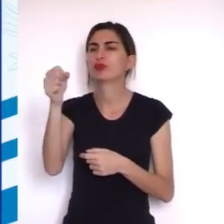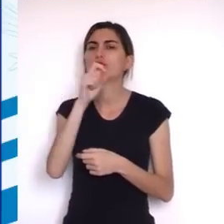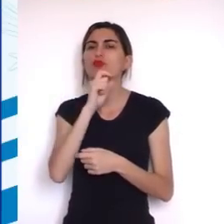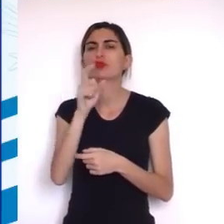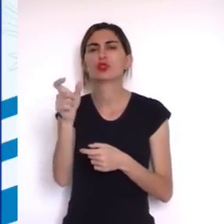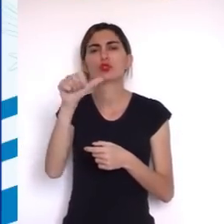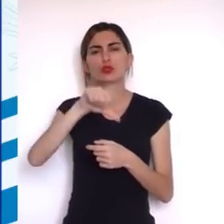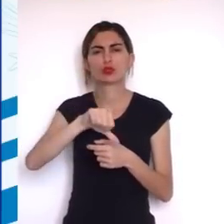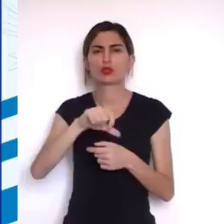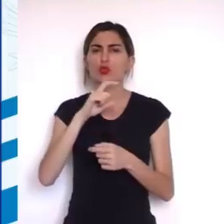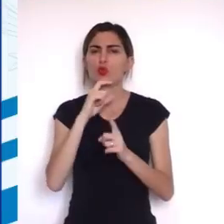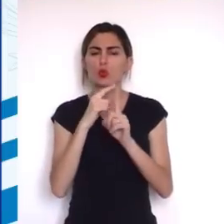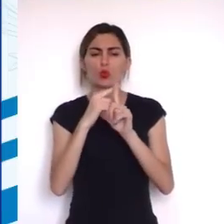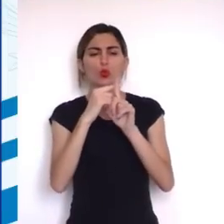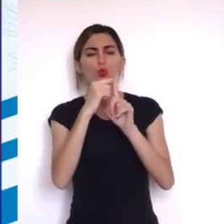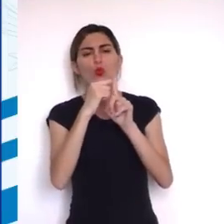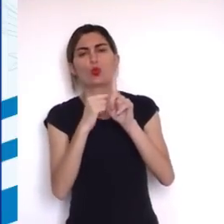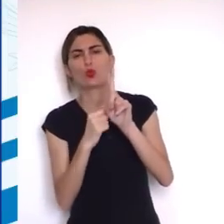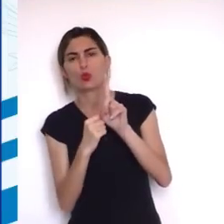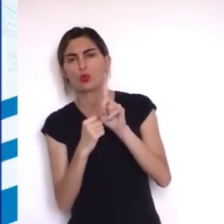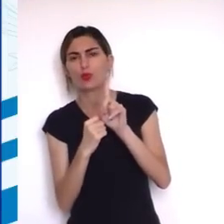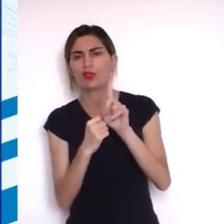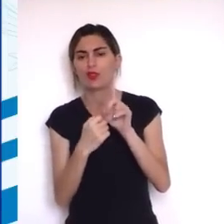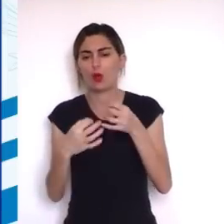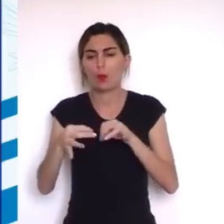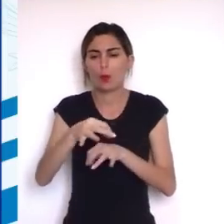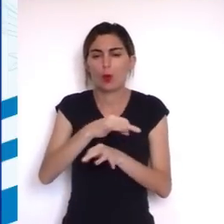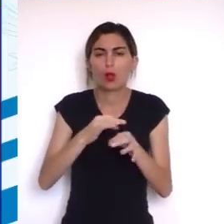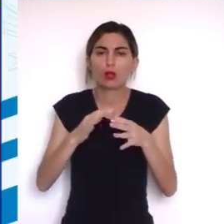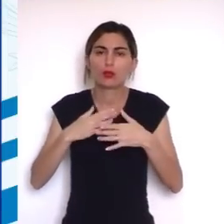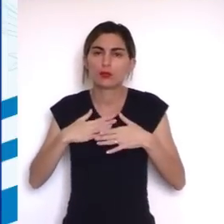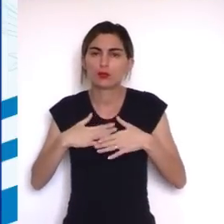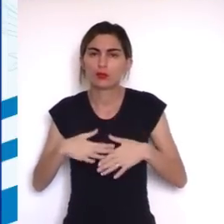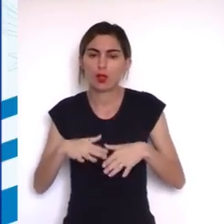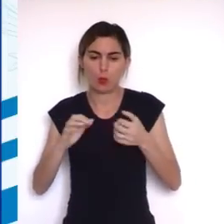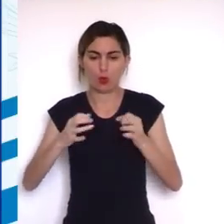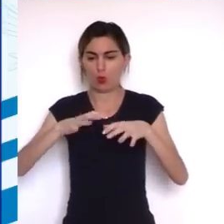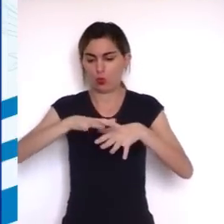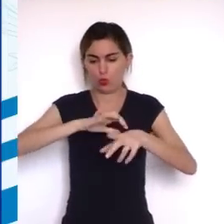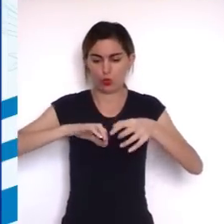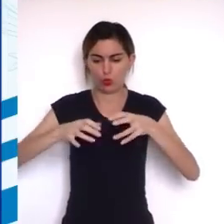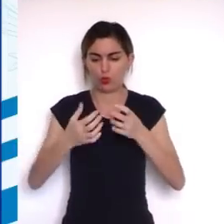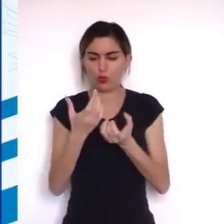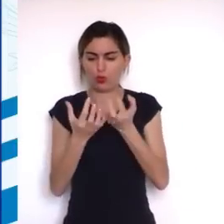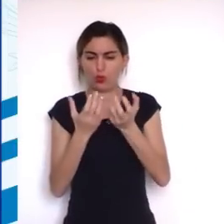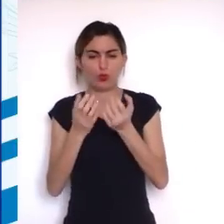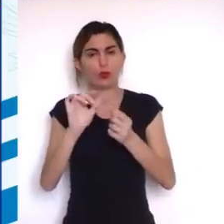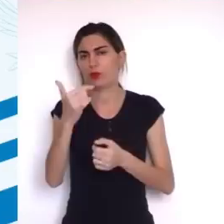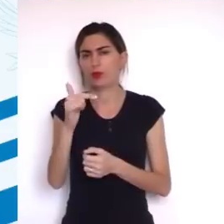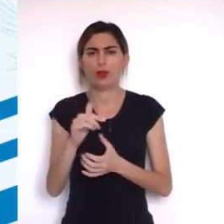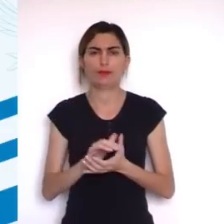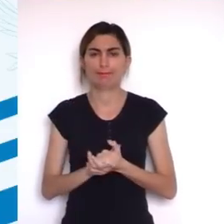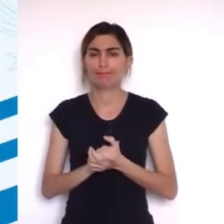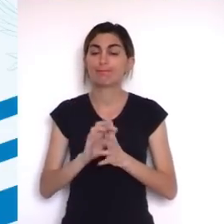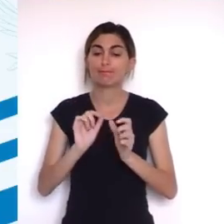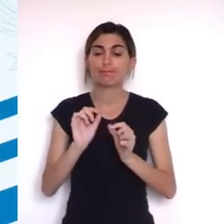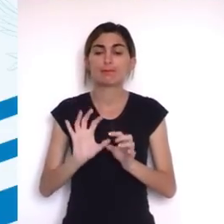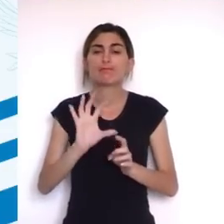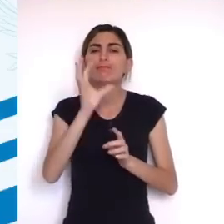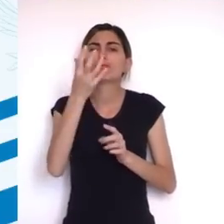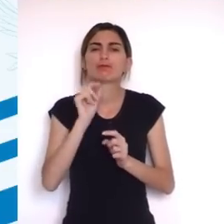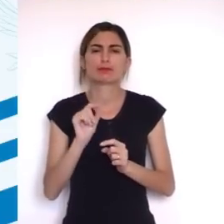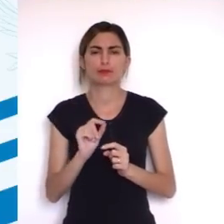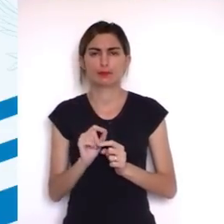o leite ele vai estar sob outra temperatura. As moléculas elas não estão tão agitadas. Então, o que é que